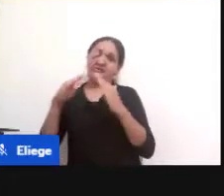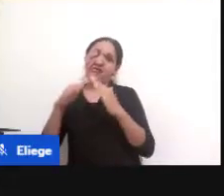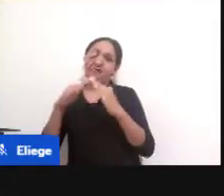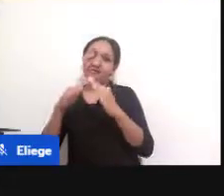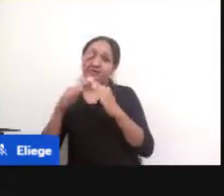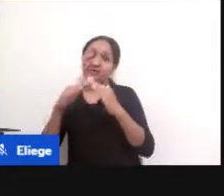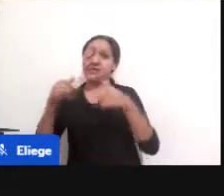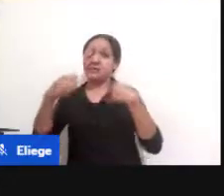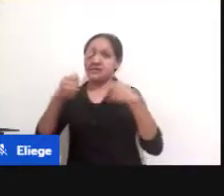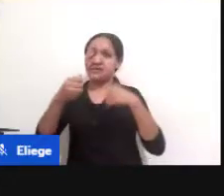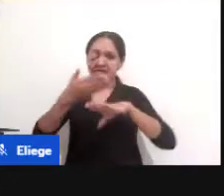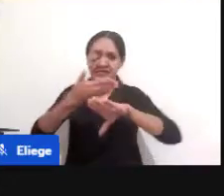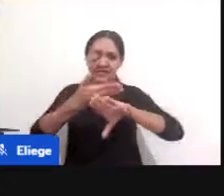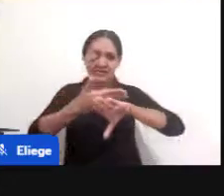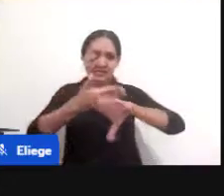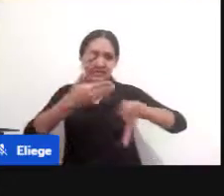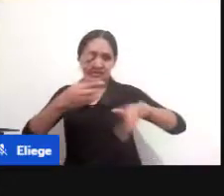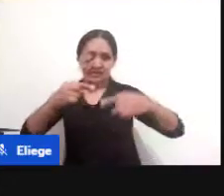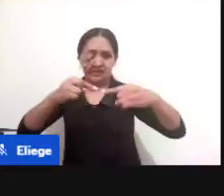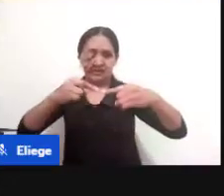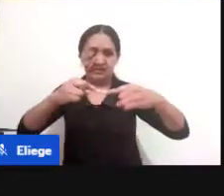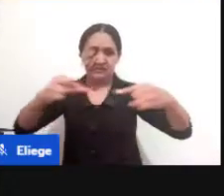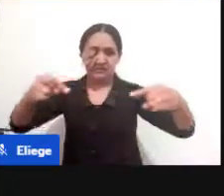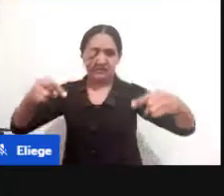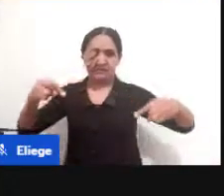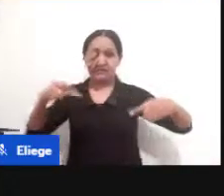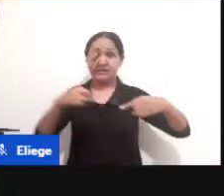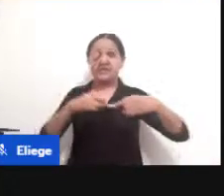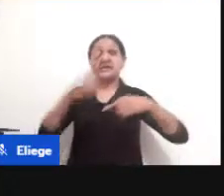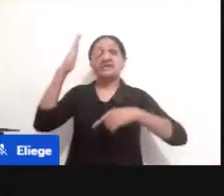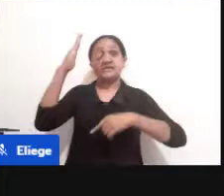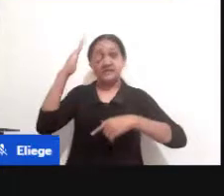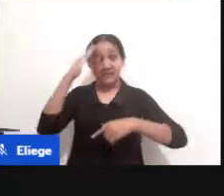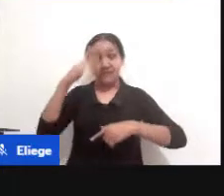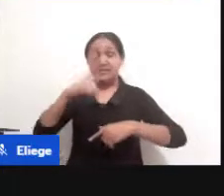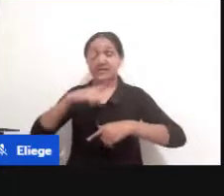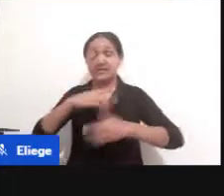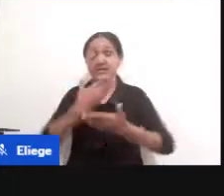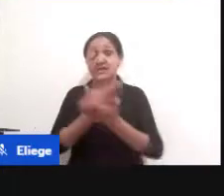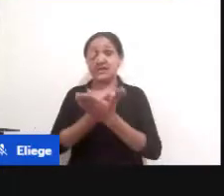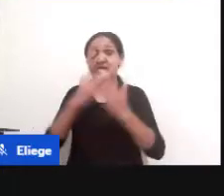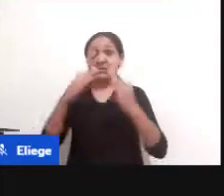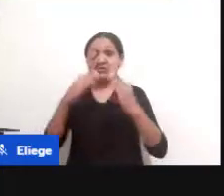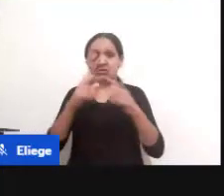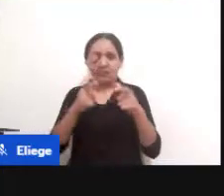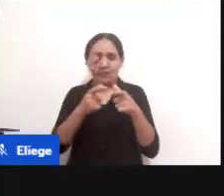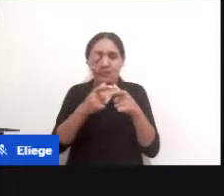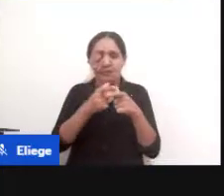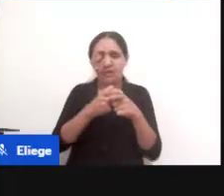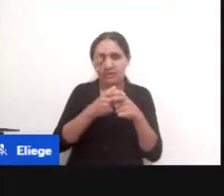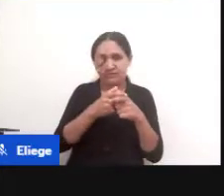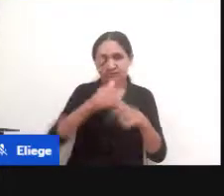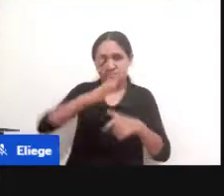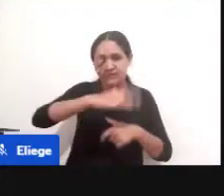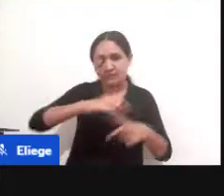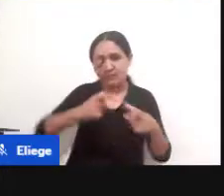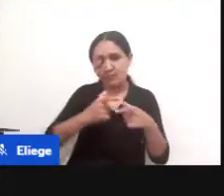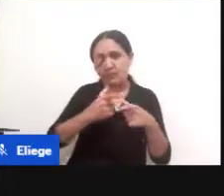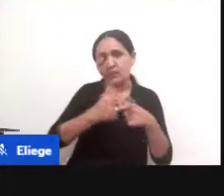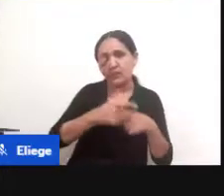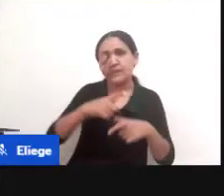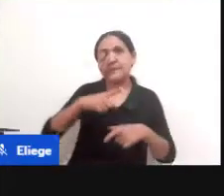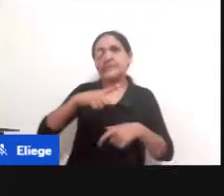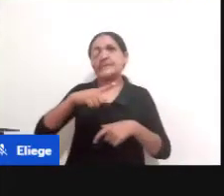que tem espaços reduzidos. Nós sabemos que tem escola que tem outros espaços, como pátio,